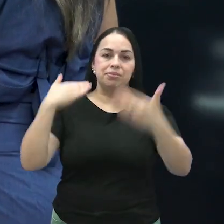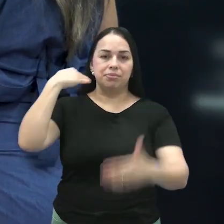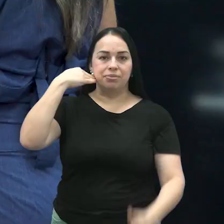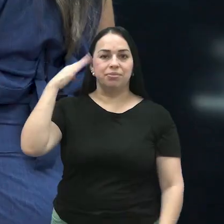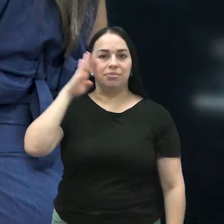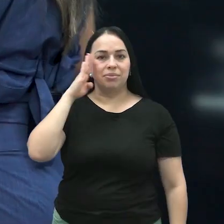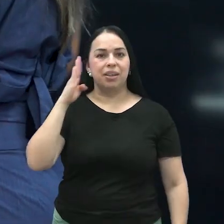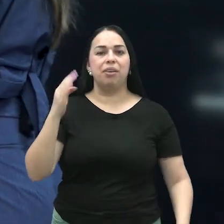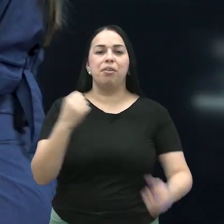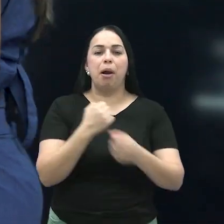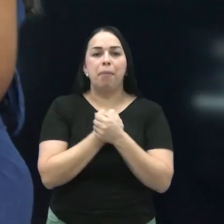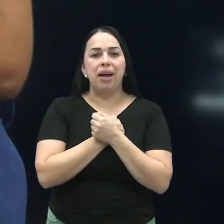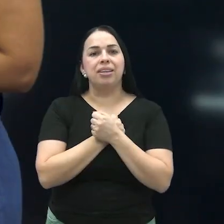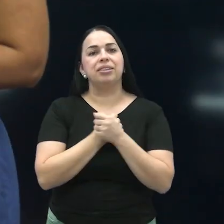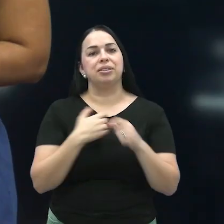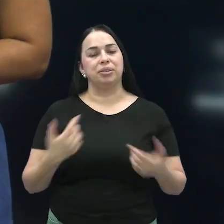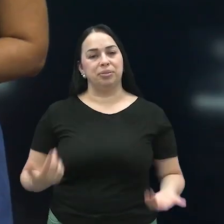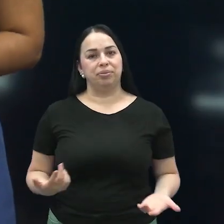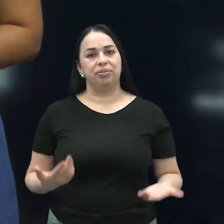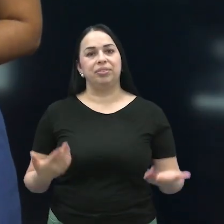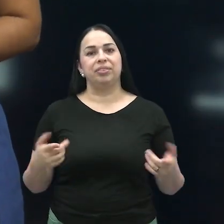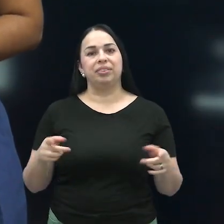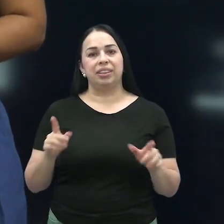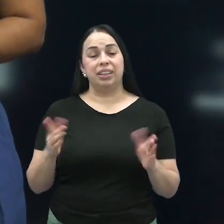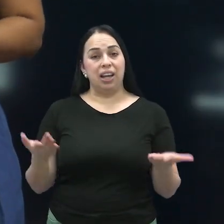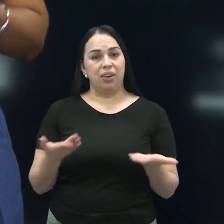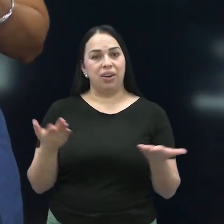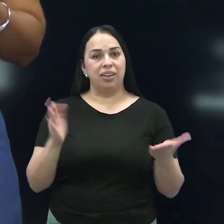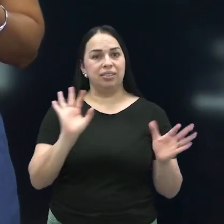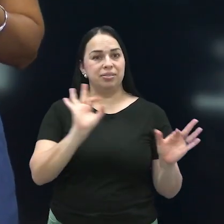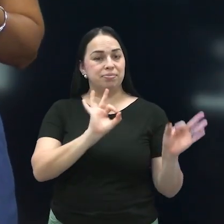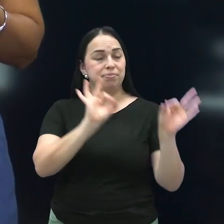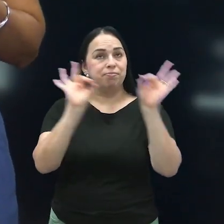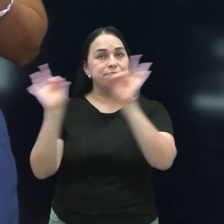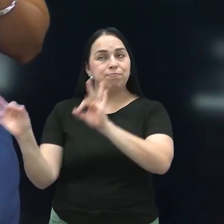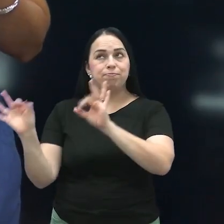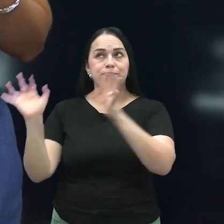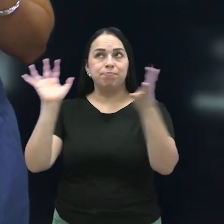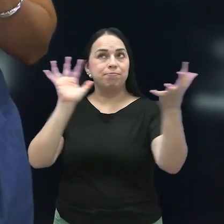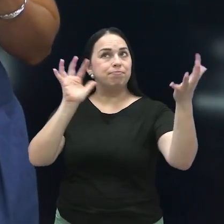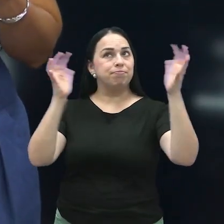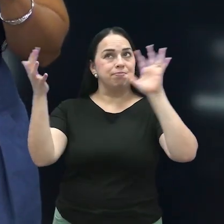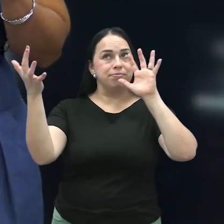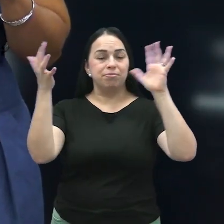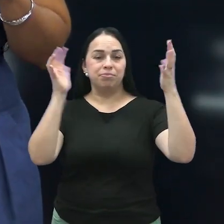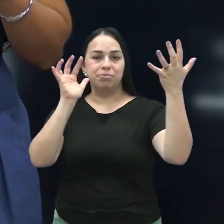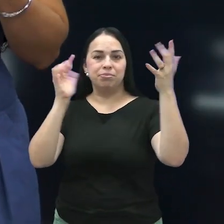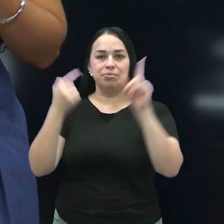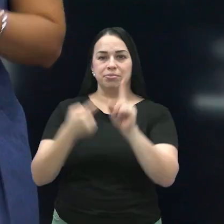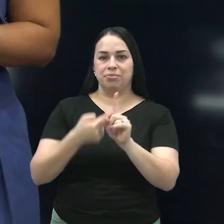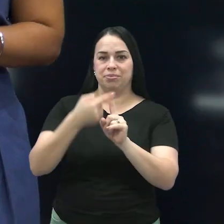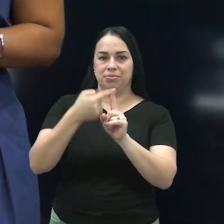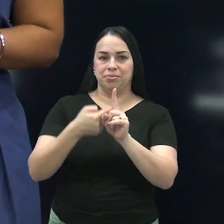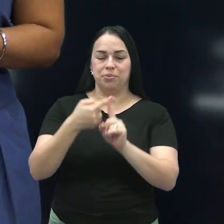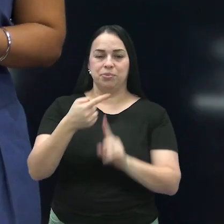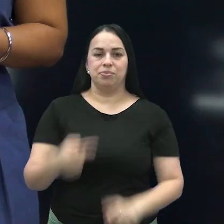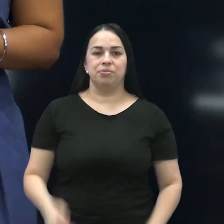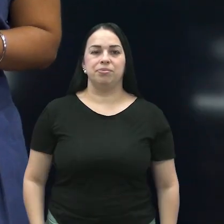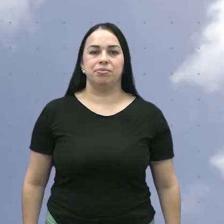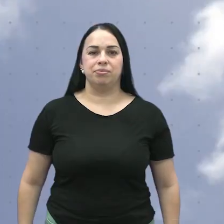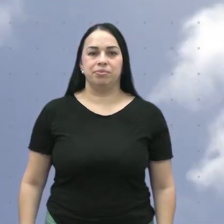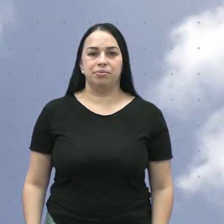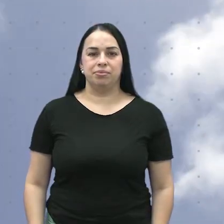Obrigada, Paulo, um forte abraço para você também. E olha, a gente vai ver agora como ficam as temperaturas aqui na cidade, na previsão do